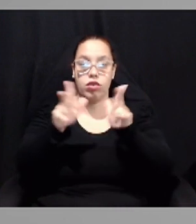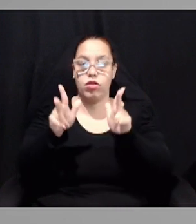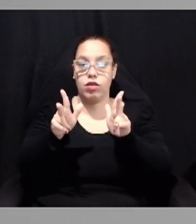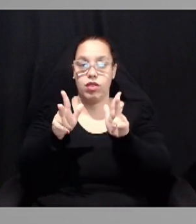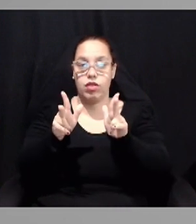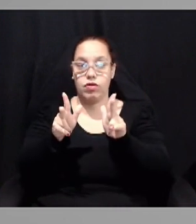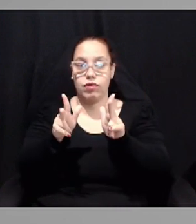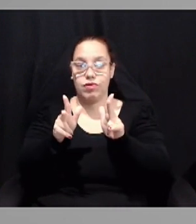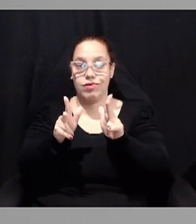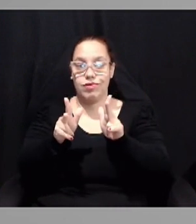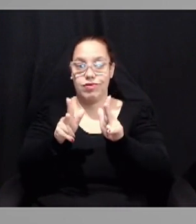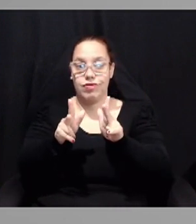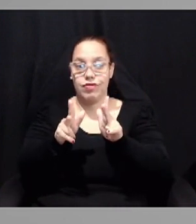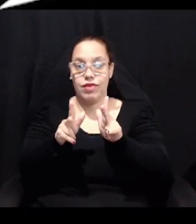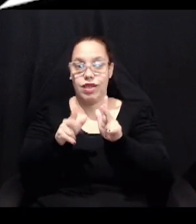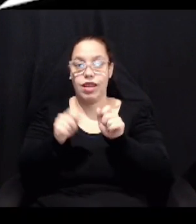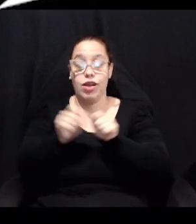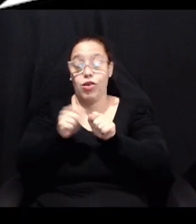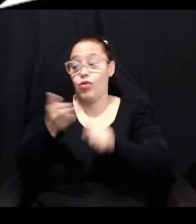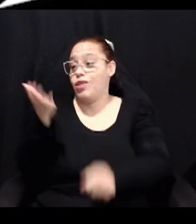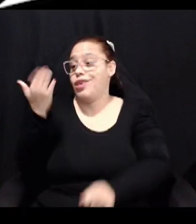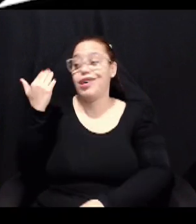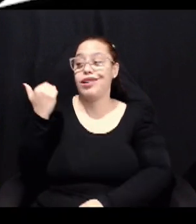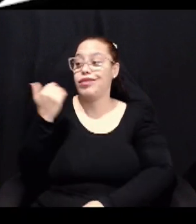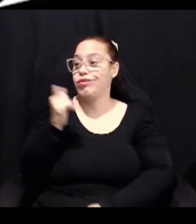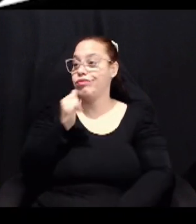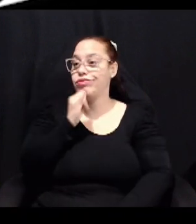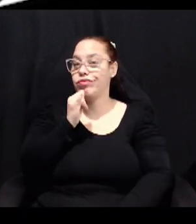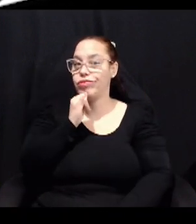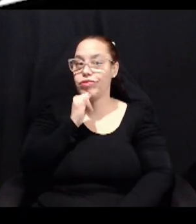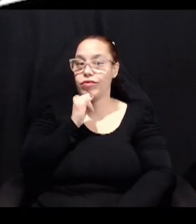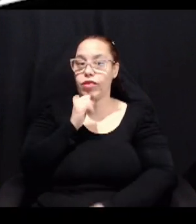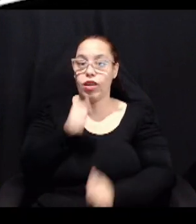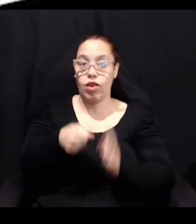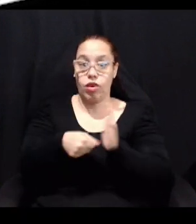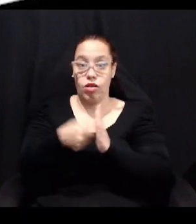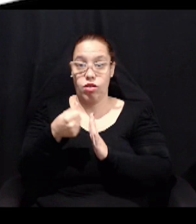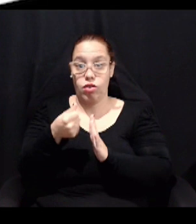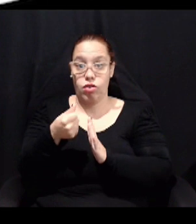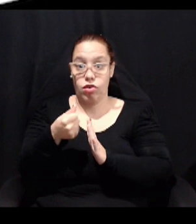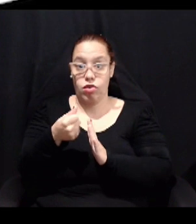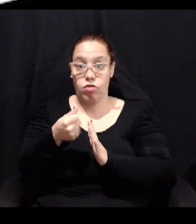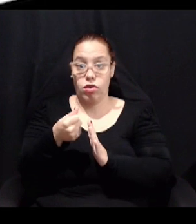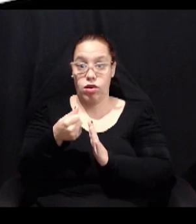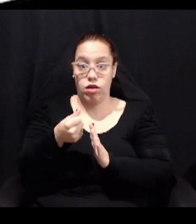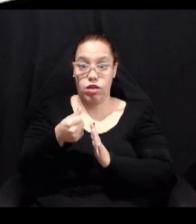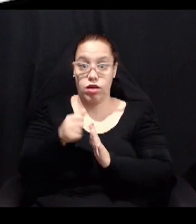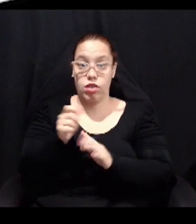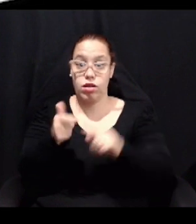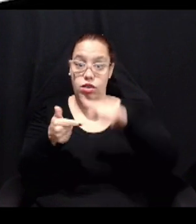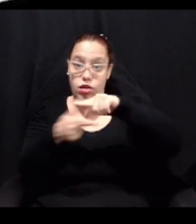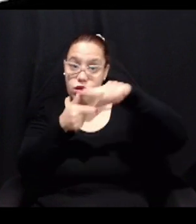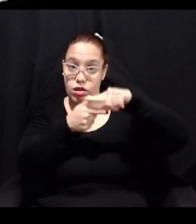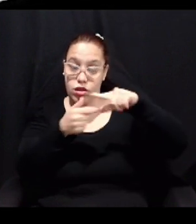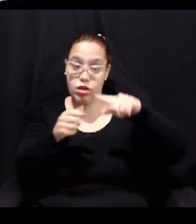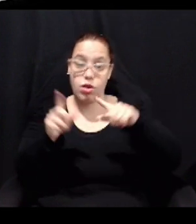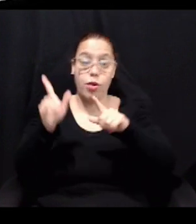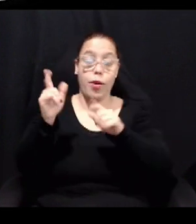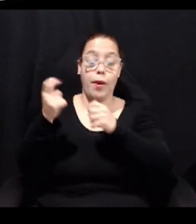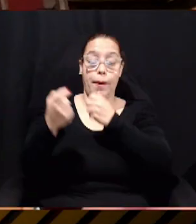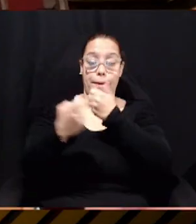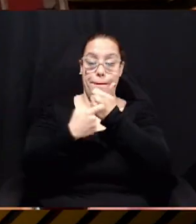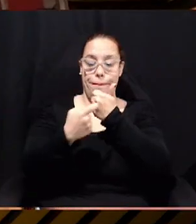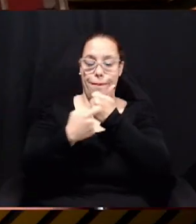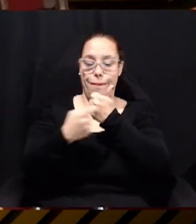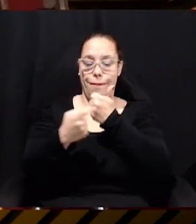outras coisas que eu fiz, né? Por exemplo, uma primeira tirinha já tem mais likes do que o trailer do meu